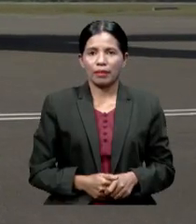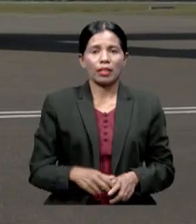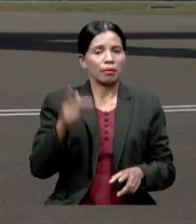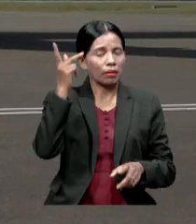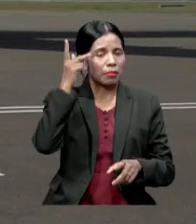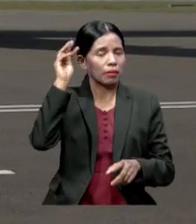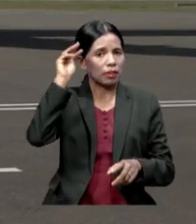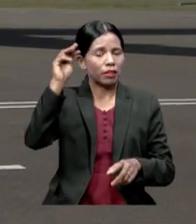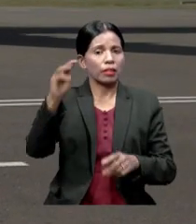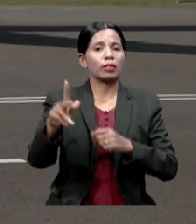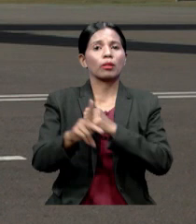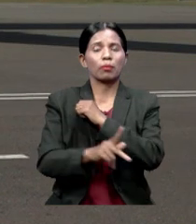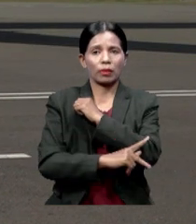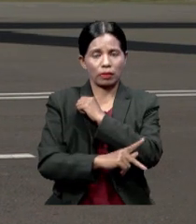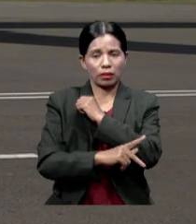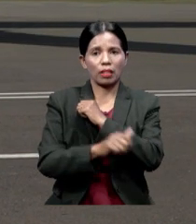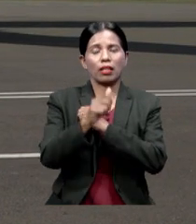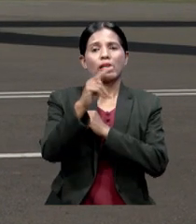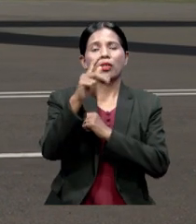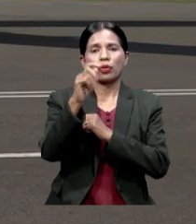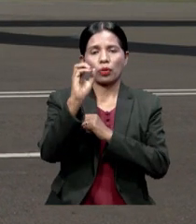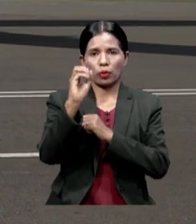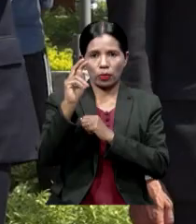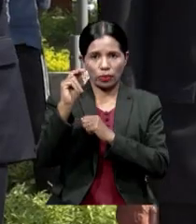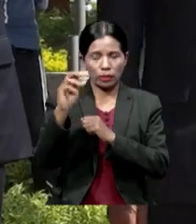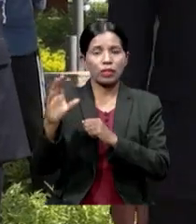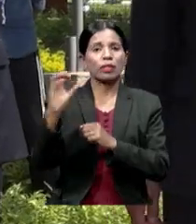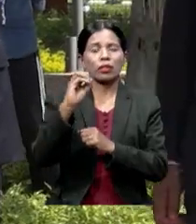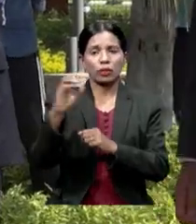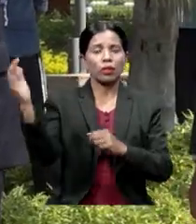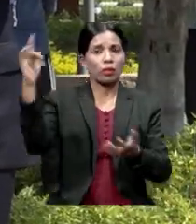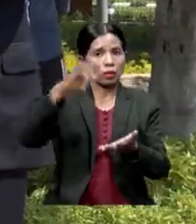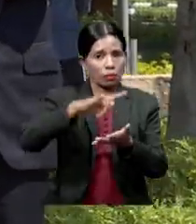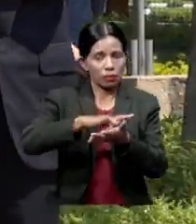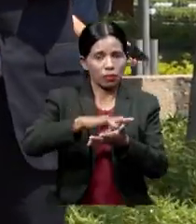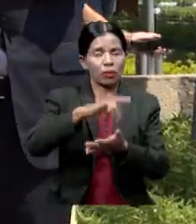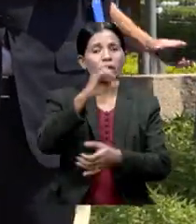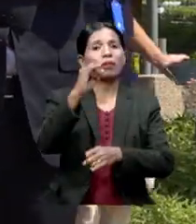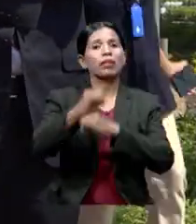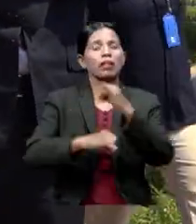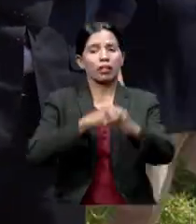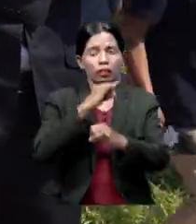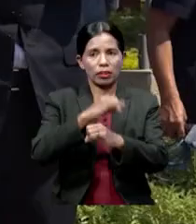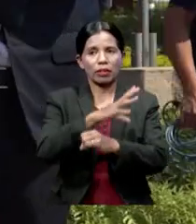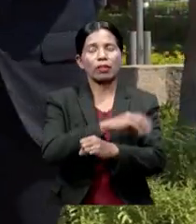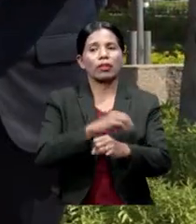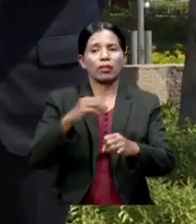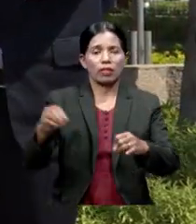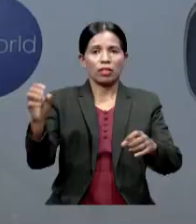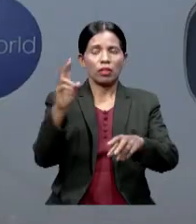Primeiro-Ministro de Portugal, António Costa, com a equipa do Aeroporto Internacional Nicolau Lobato e a Tucurua, Limonuto Hatnulo, Horas